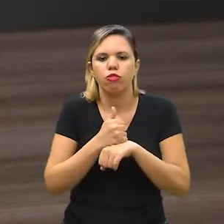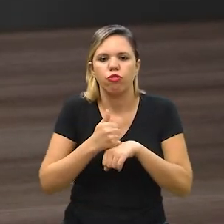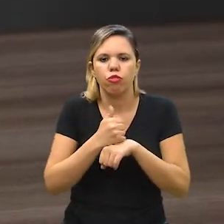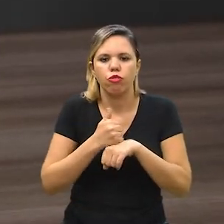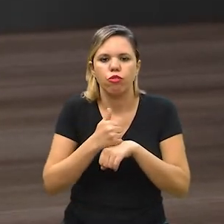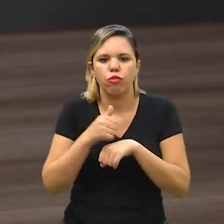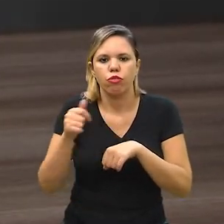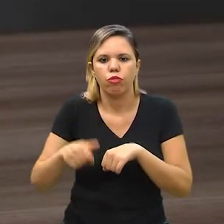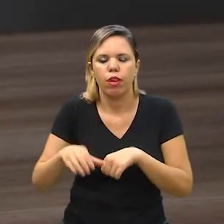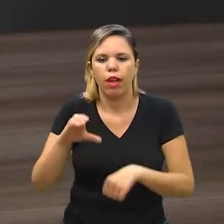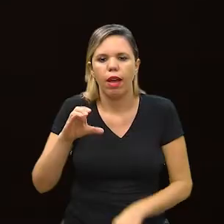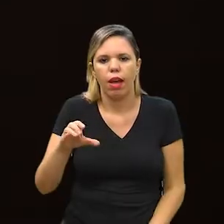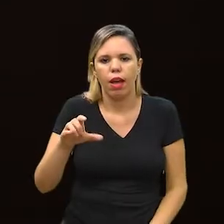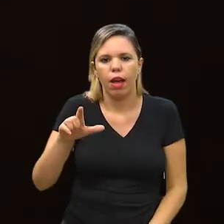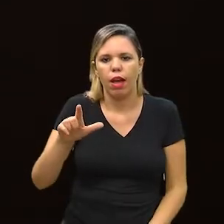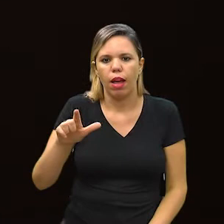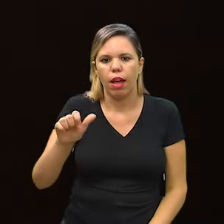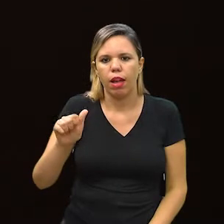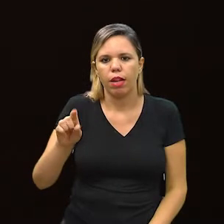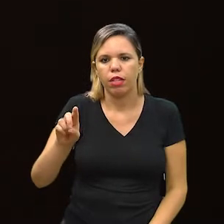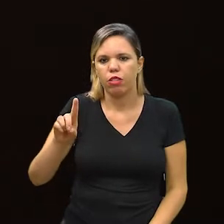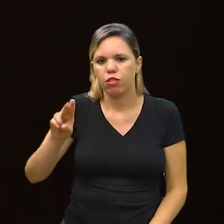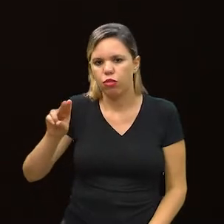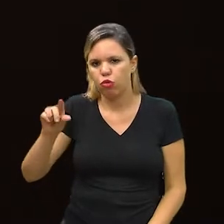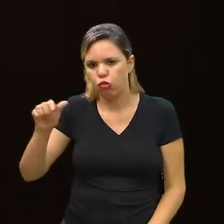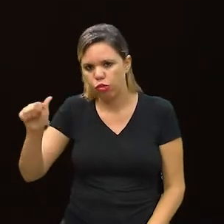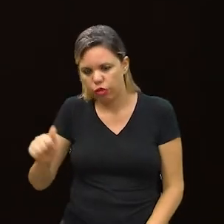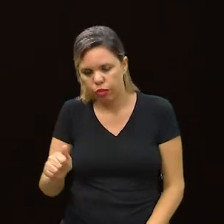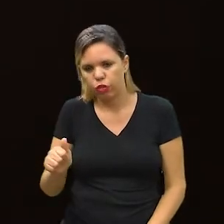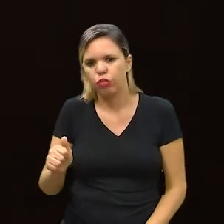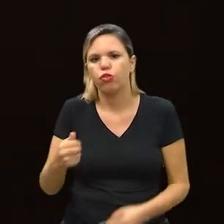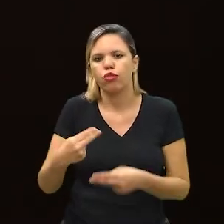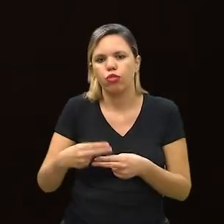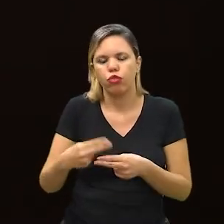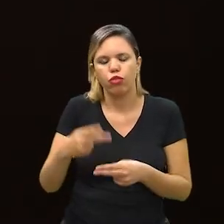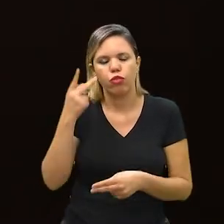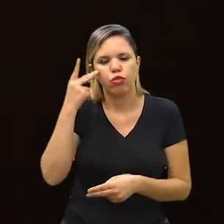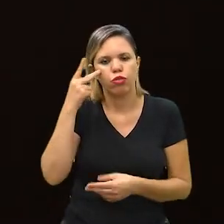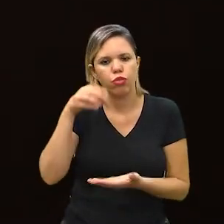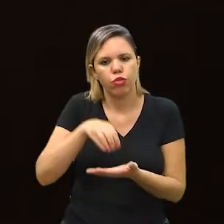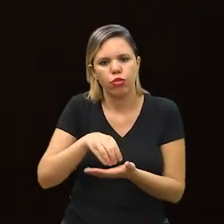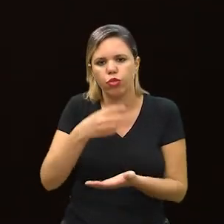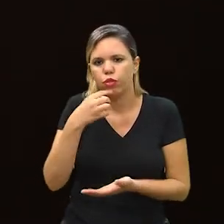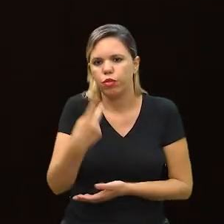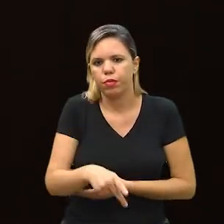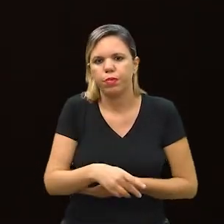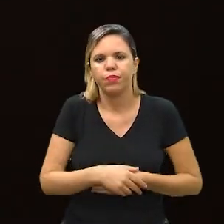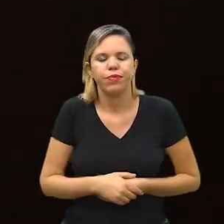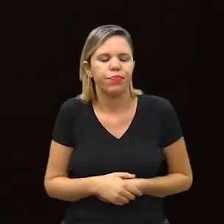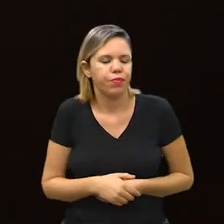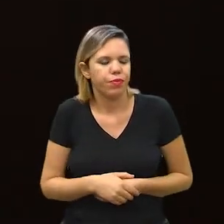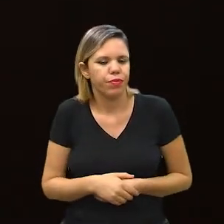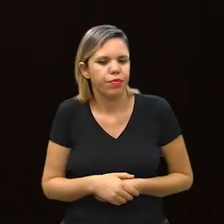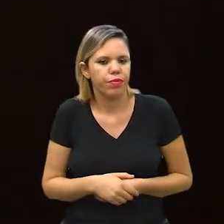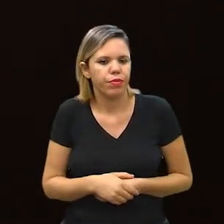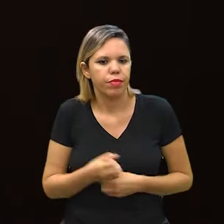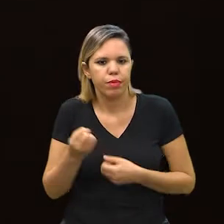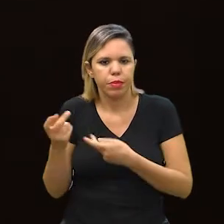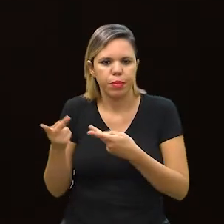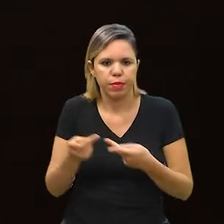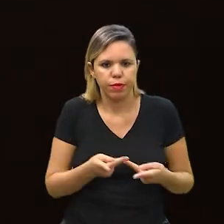com uma especialista, a Cláudia Moura, que é consultora do Sebrae São Paulo, da unidade aqui de